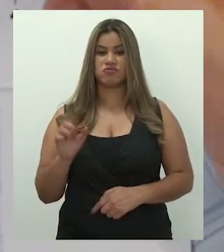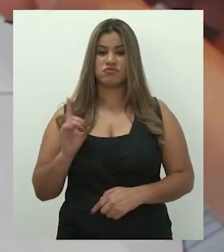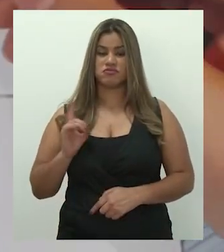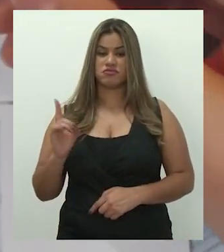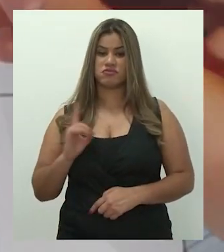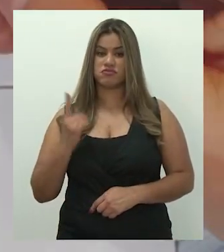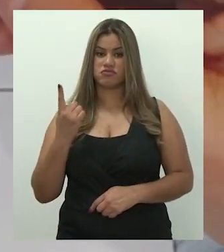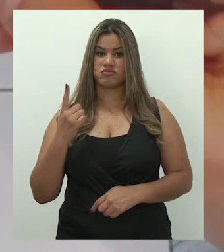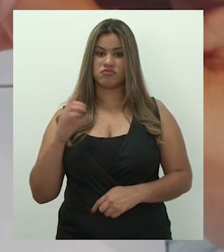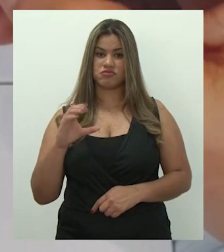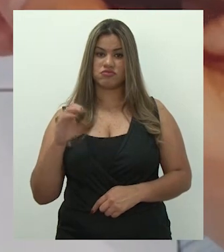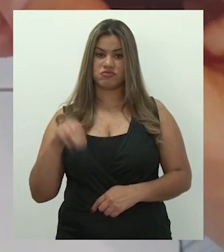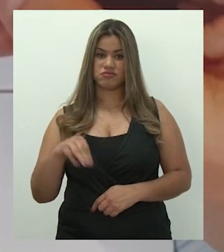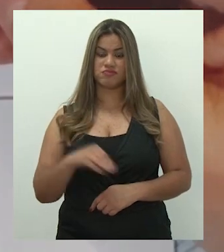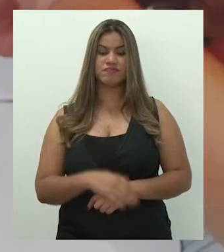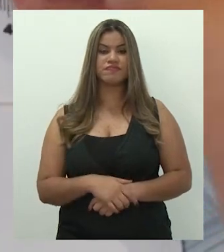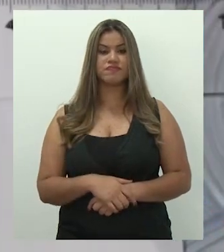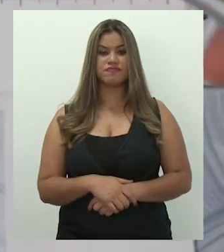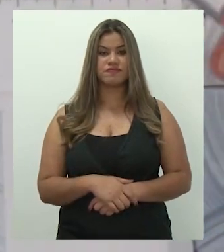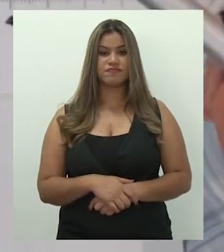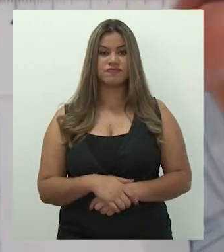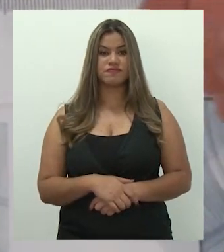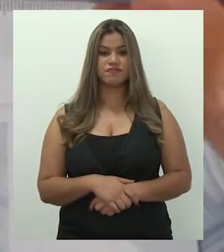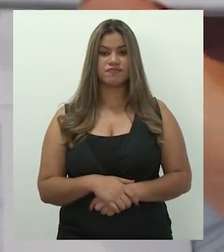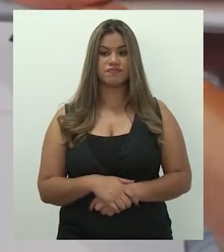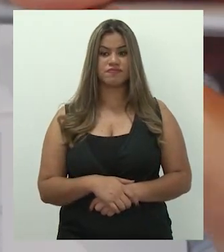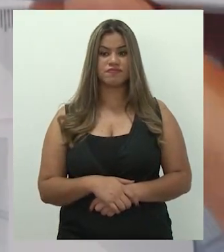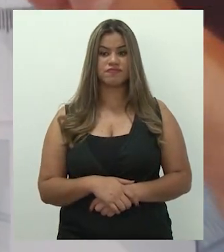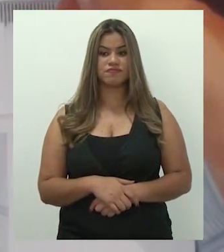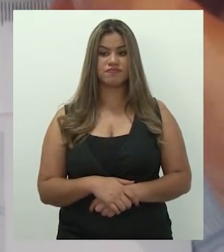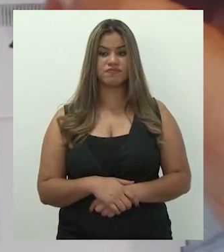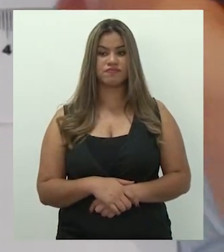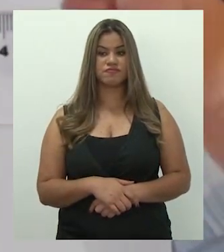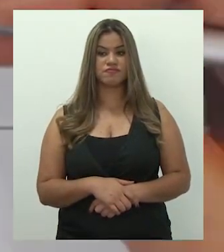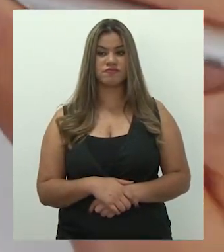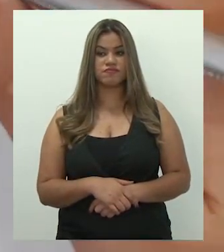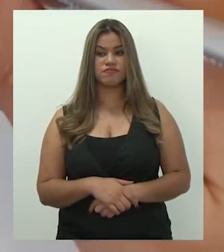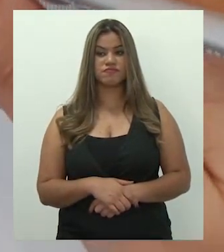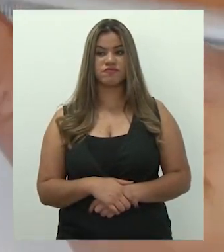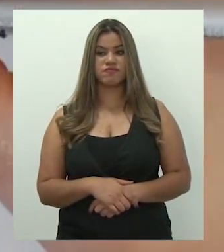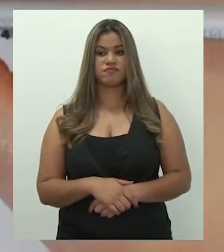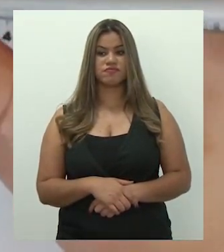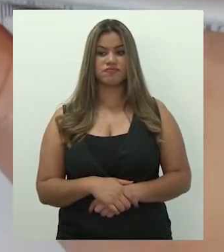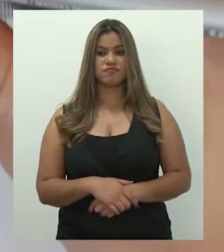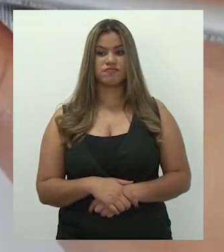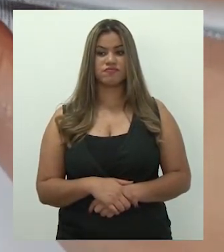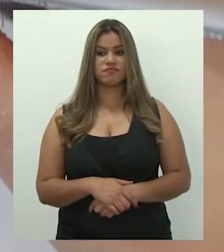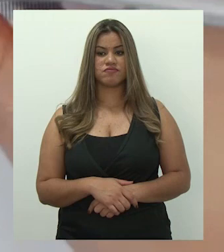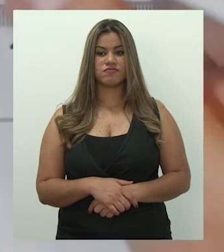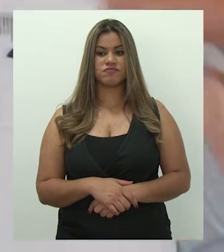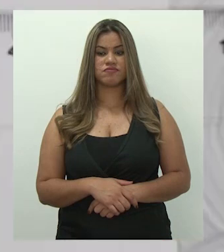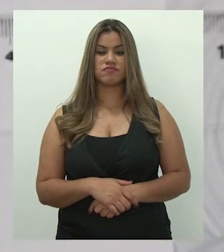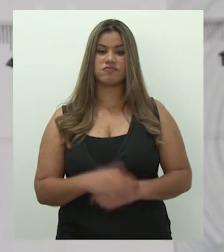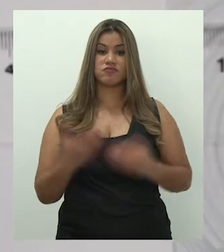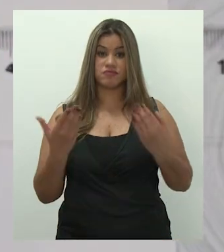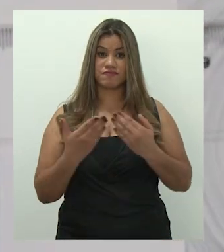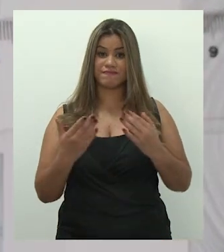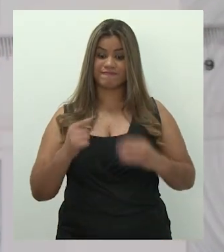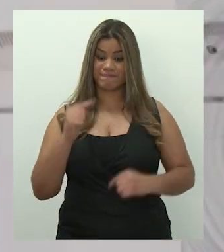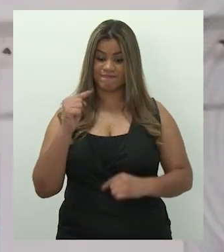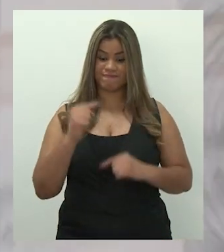à direita 1 centímetro, o nosso retângulo menor. Faremos um retângulo ainda